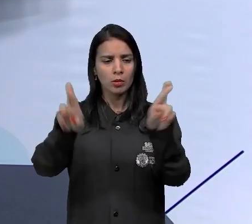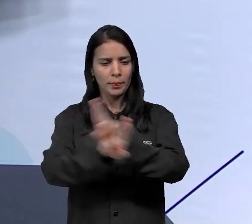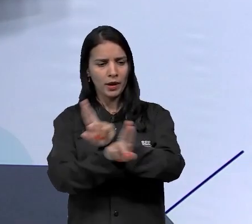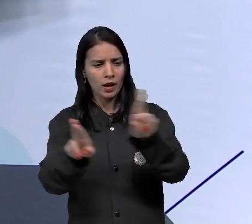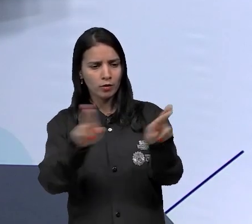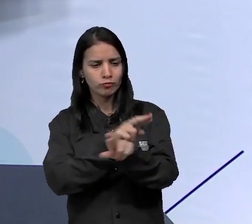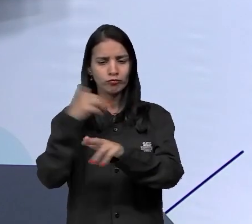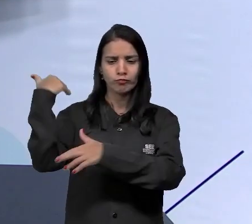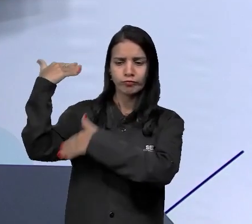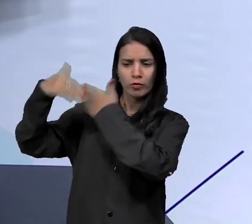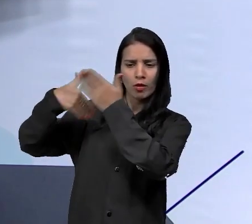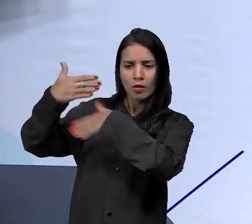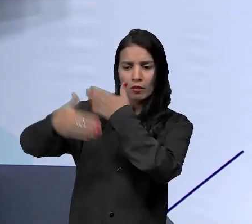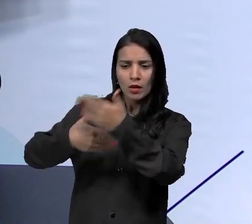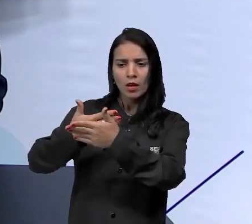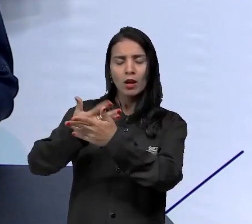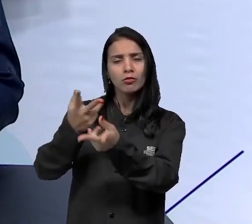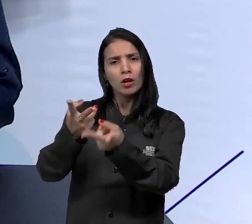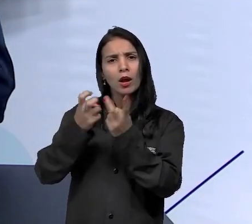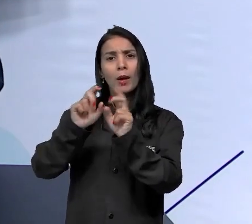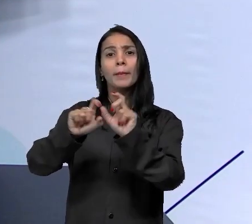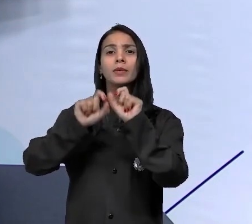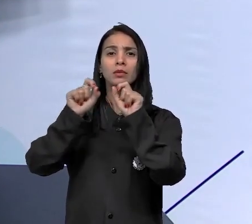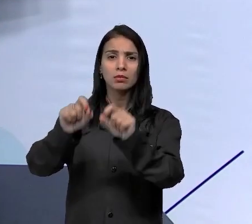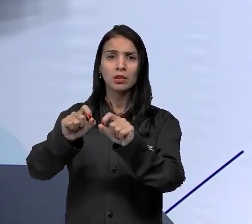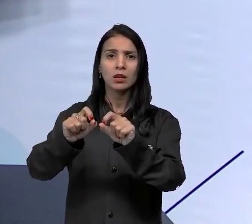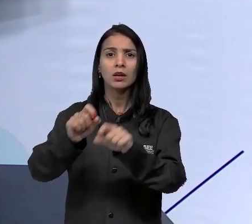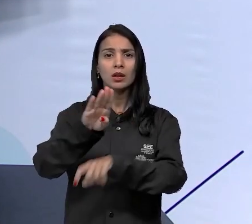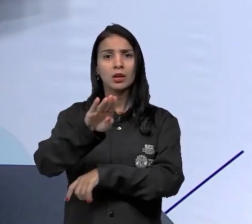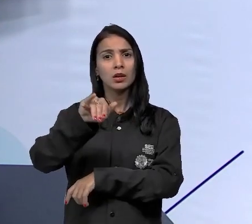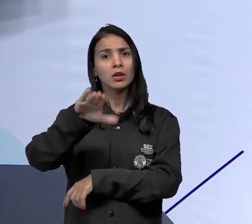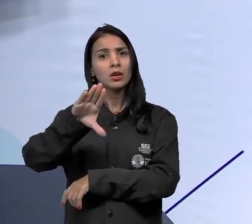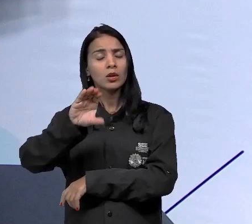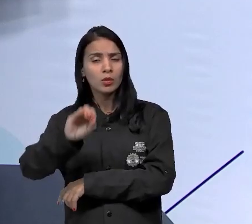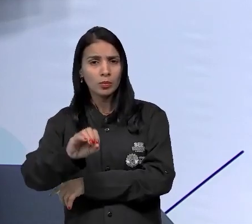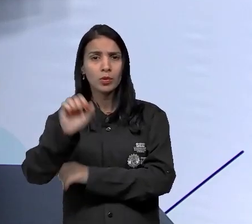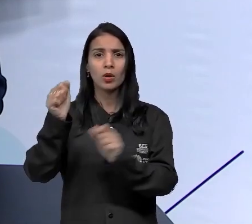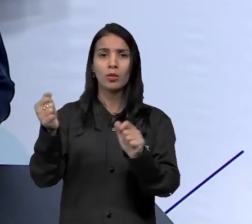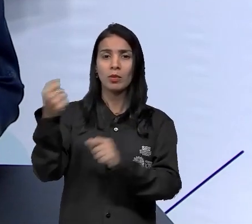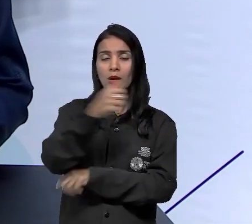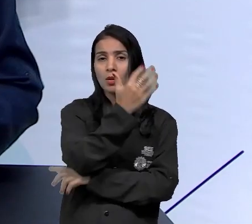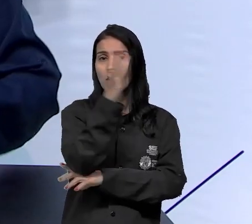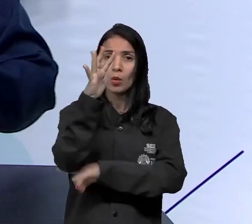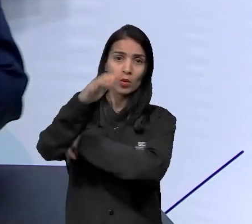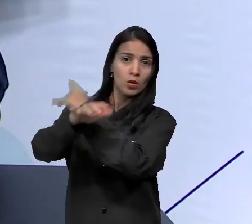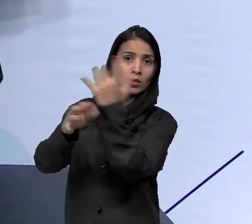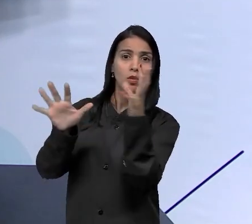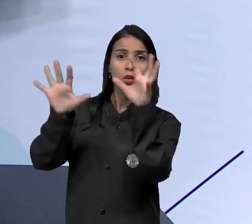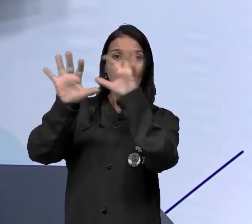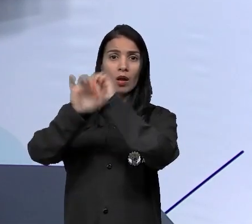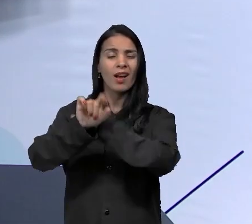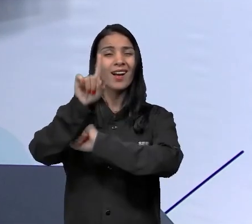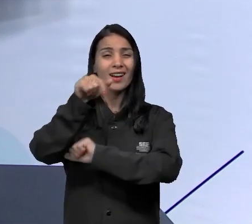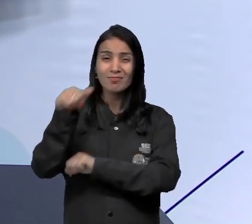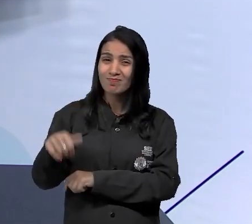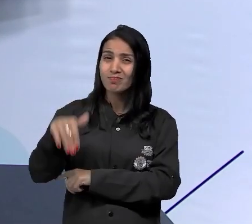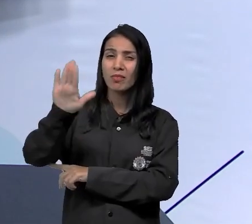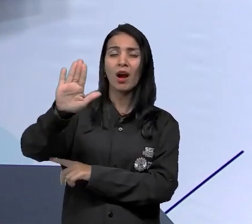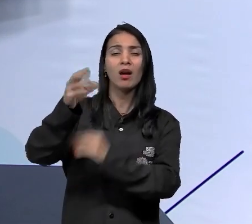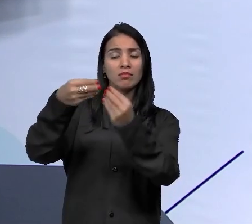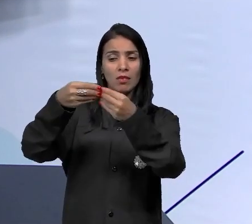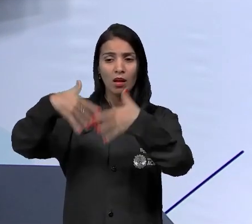biomas brasileiros, o bioma da Mata Atlântica hoje é o bioma mais ameaçado e mais devastado do